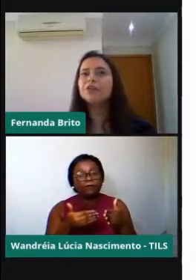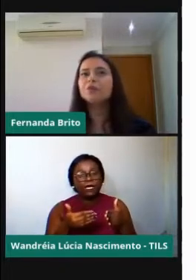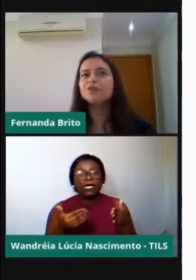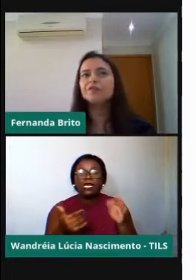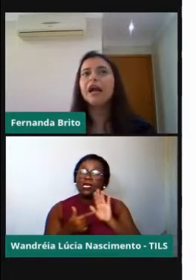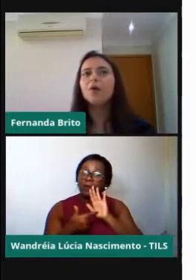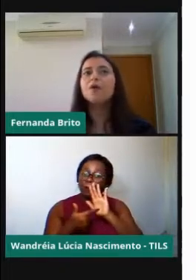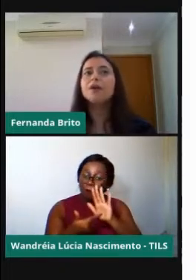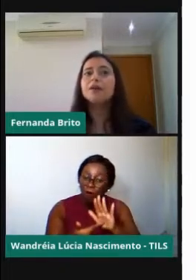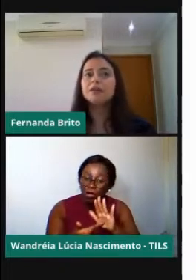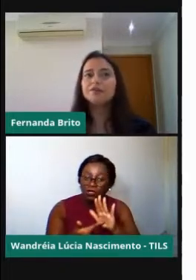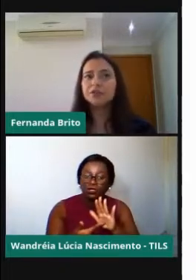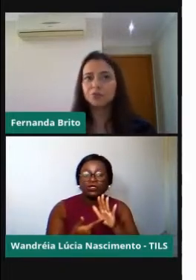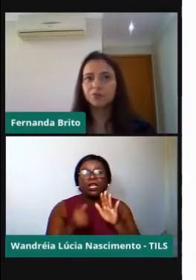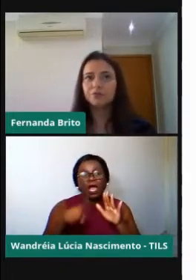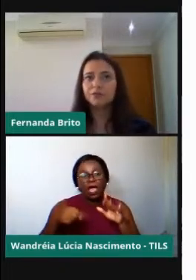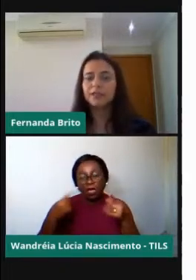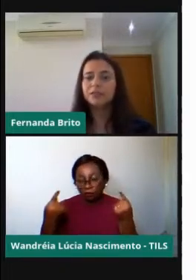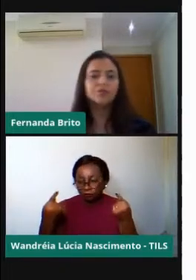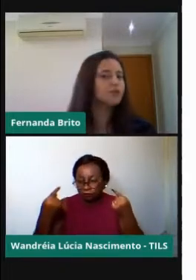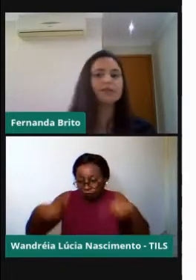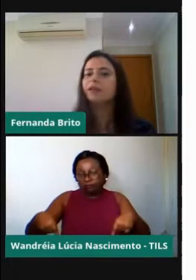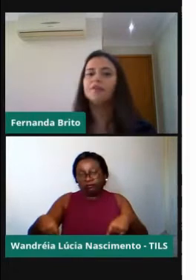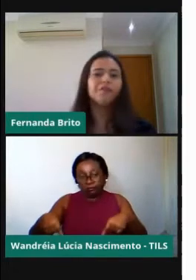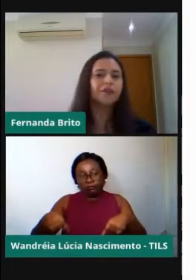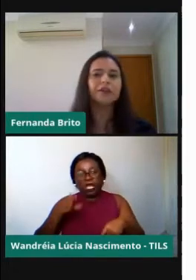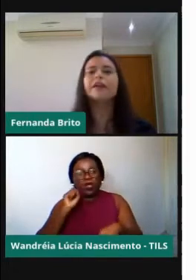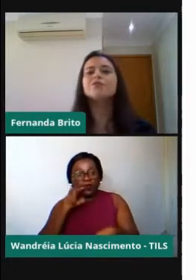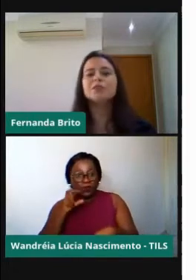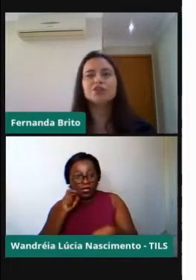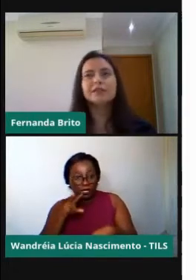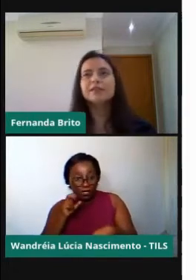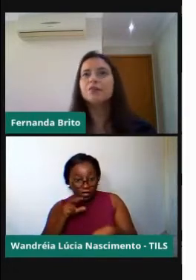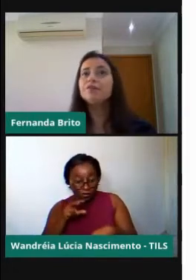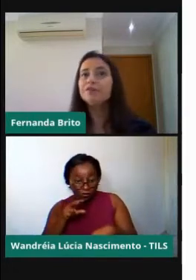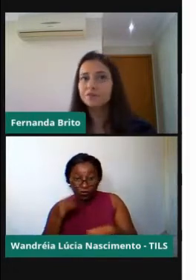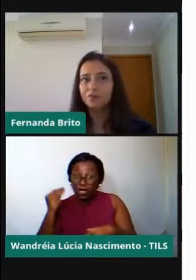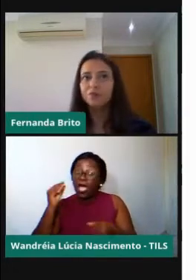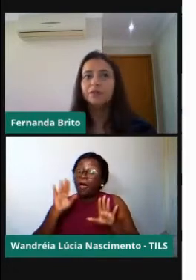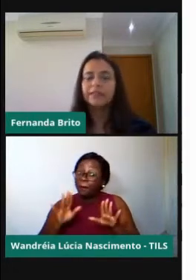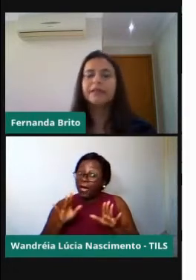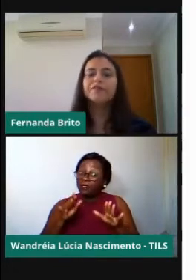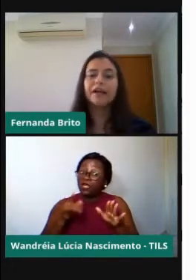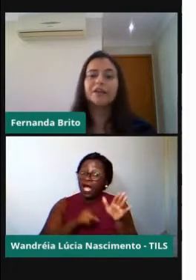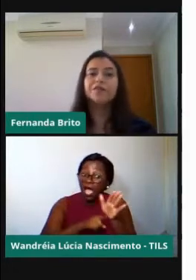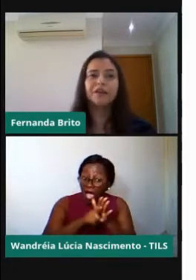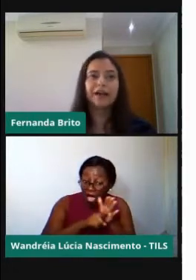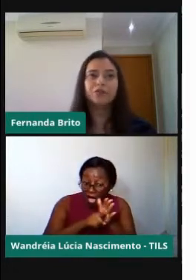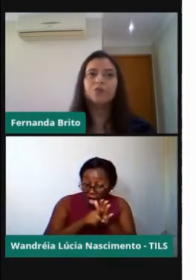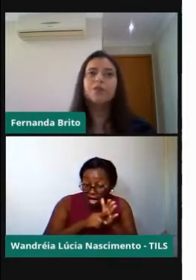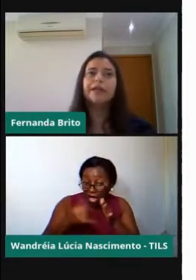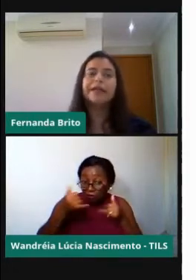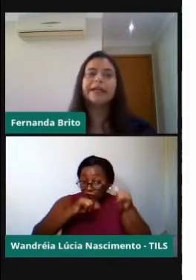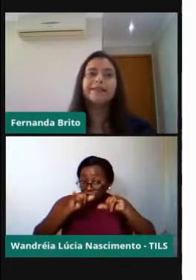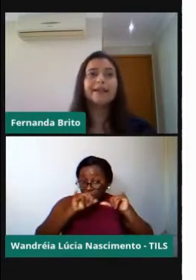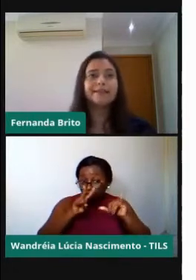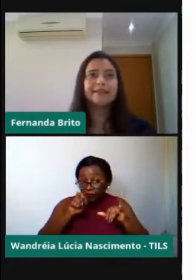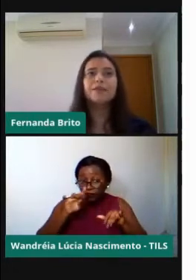num efeito antiviral in vitro. Isso não significa que a administração em vivo, né, vai, de